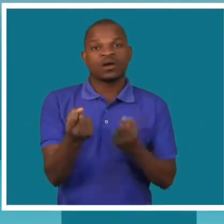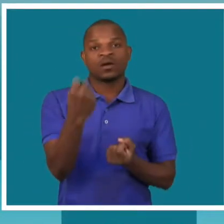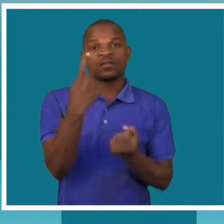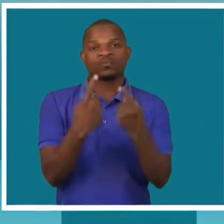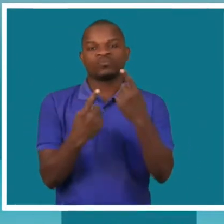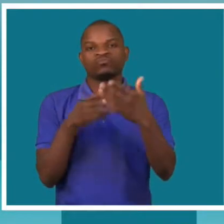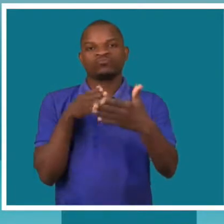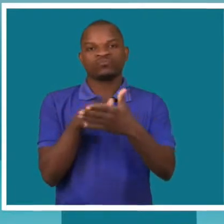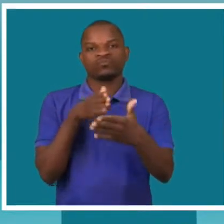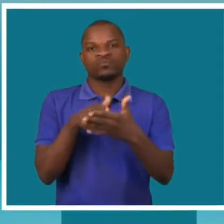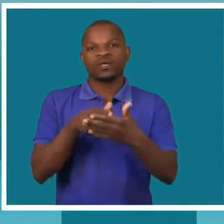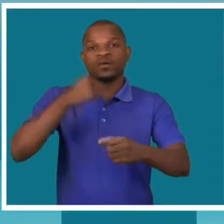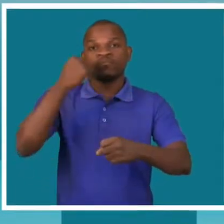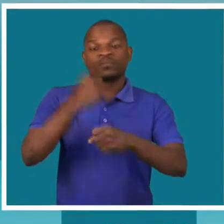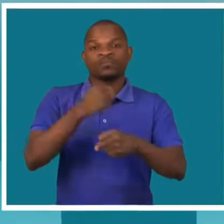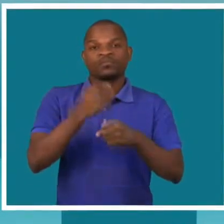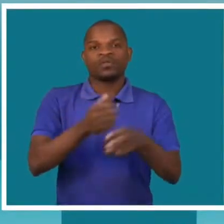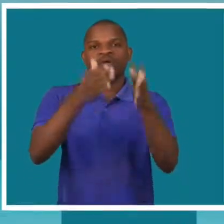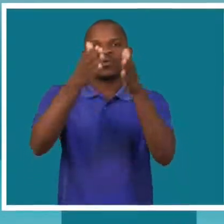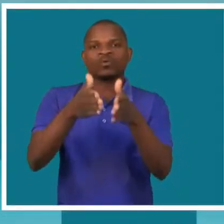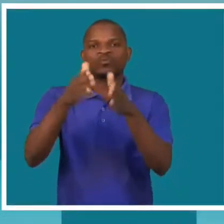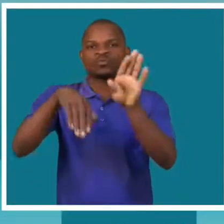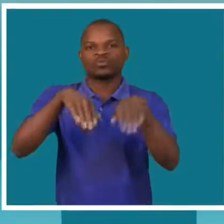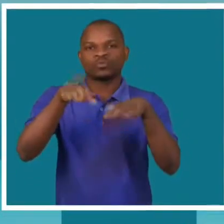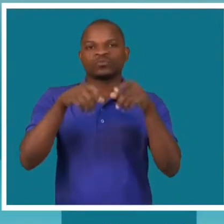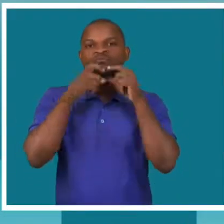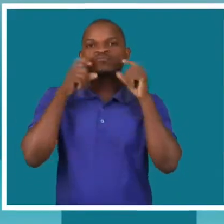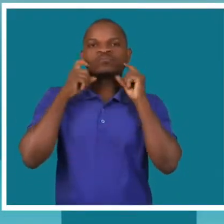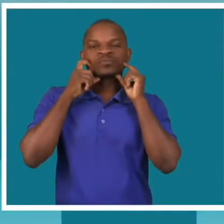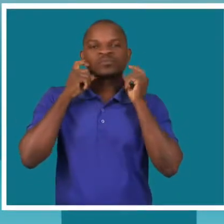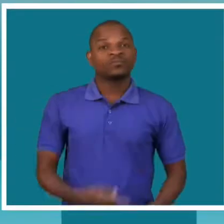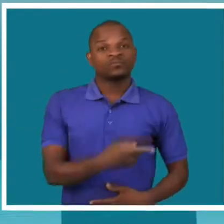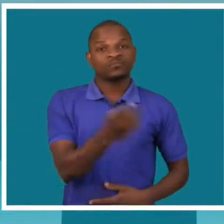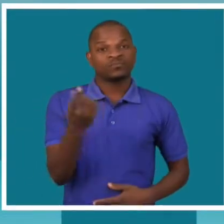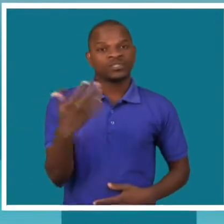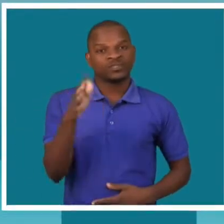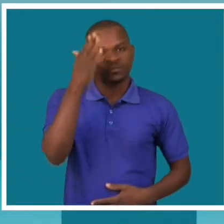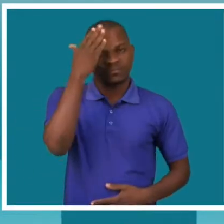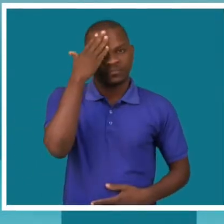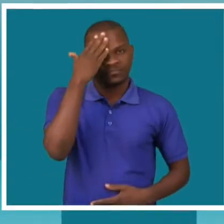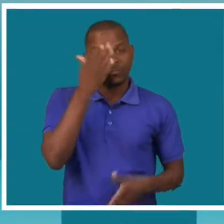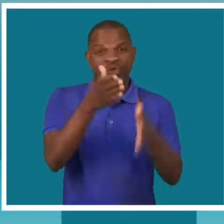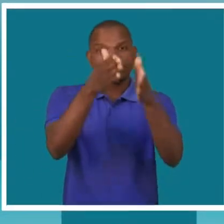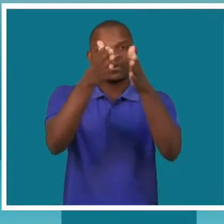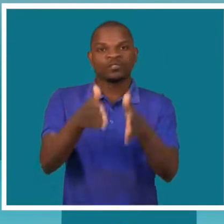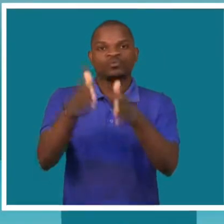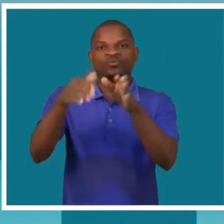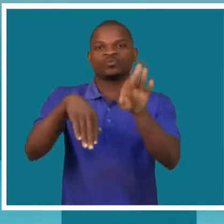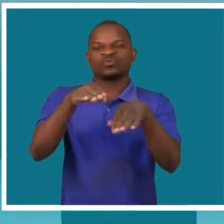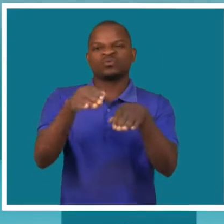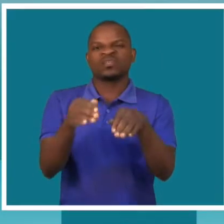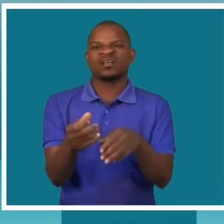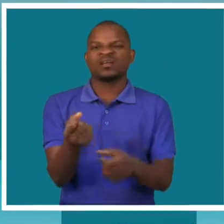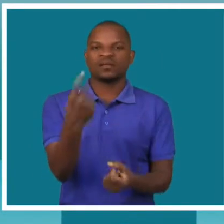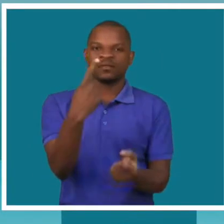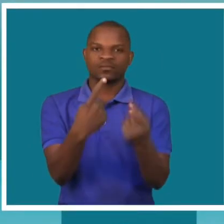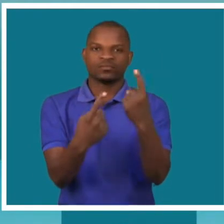constrangimentos para trabalhar com os jogadores moçambicanos. Os nossos jogadores são poucos que